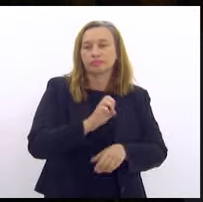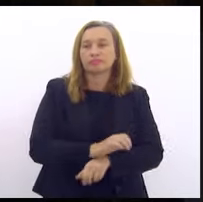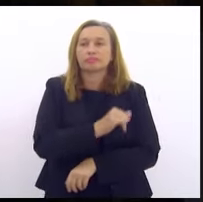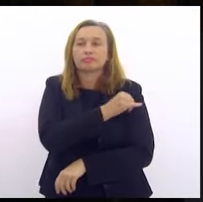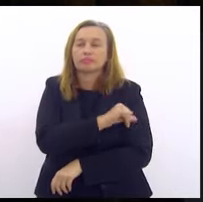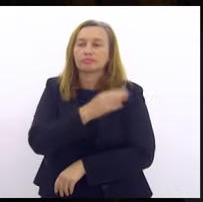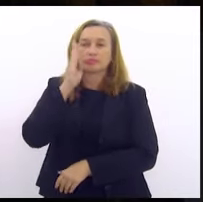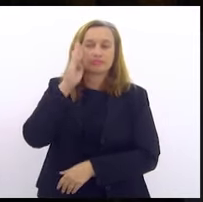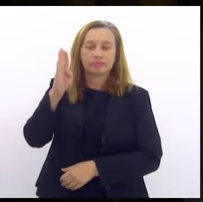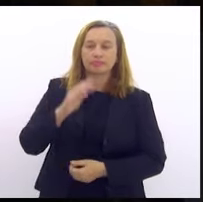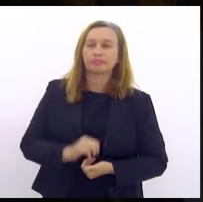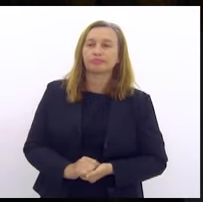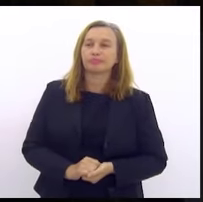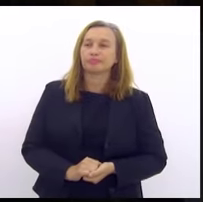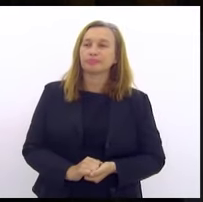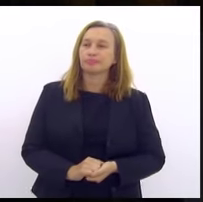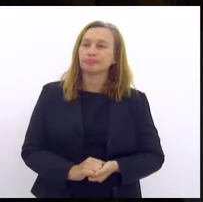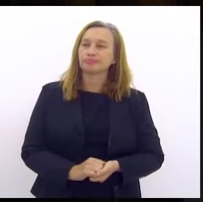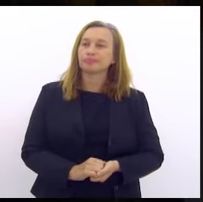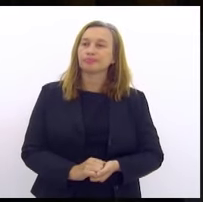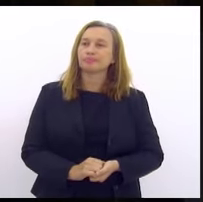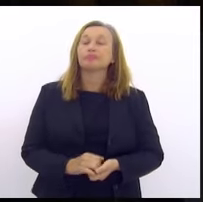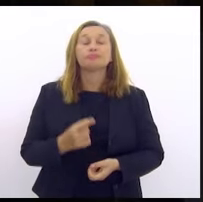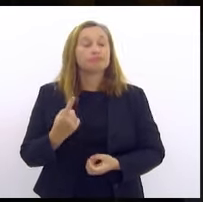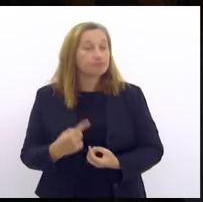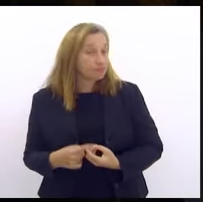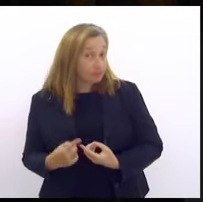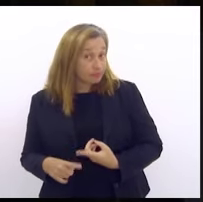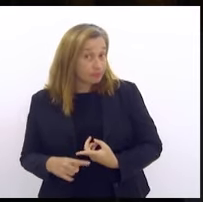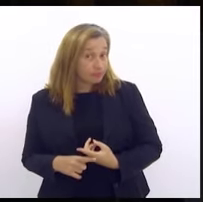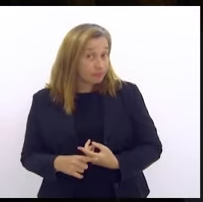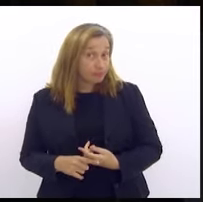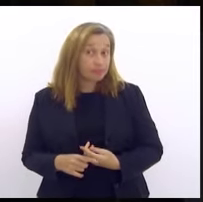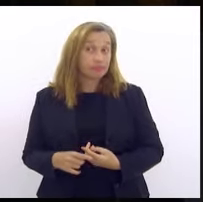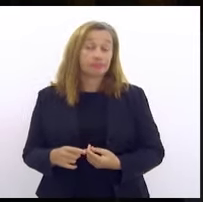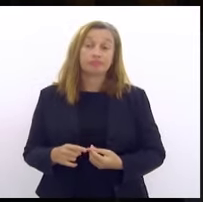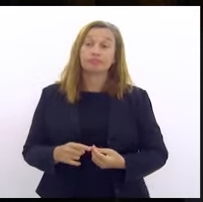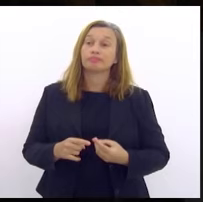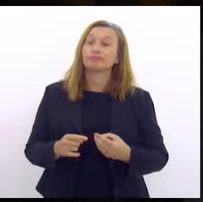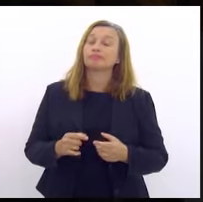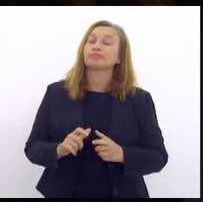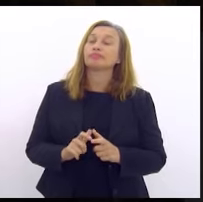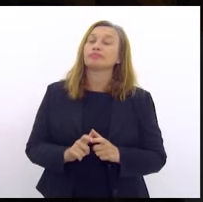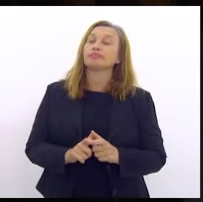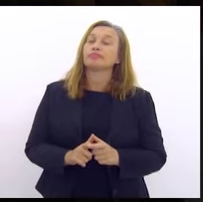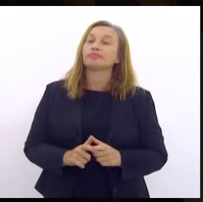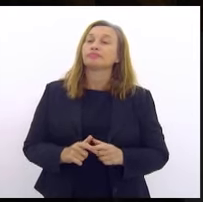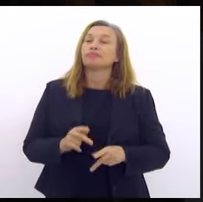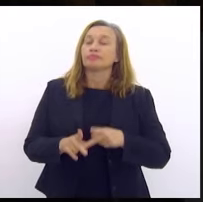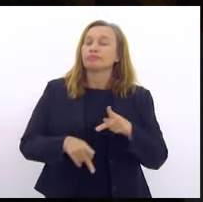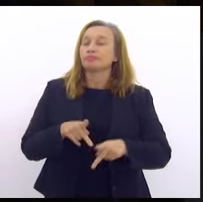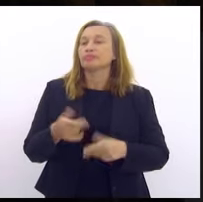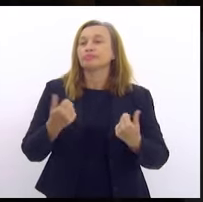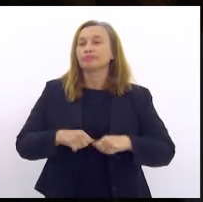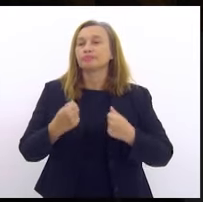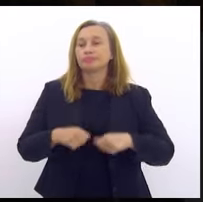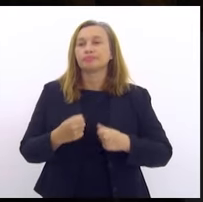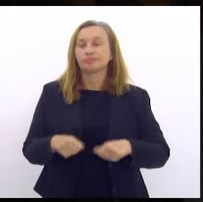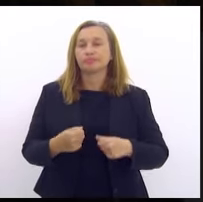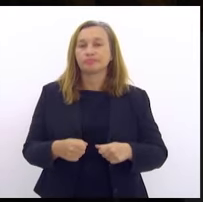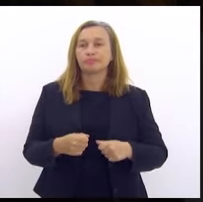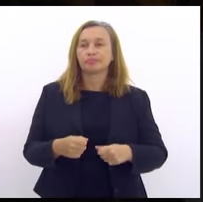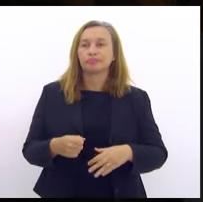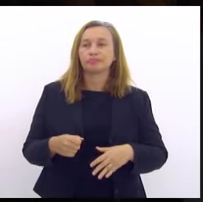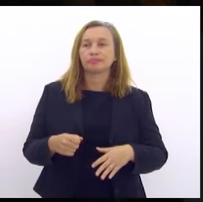é fundamental. É fundamental por quê? Porque uma parcela enorme da população precisa de atendimento no campo da